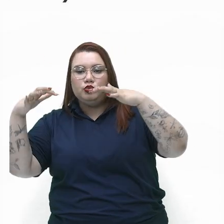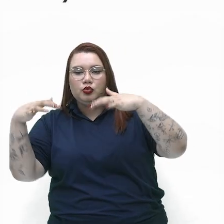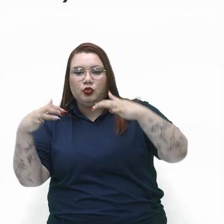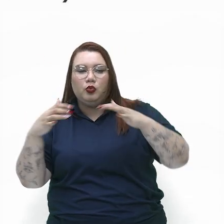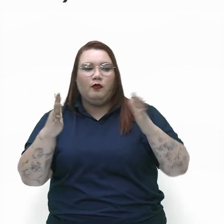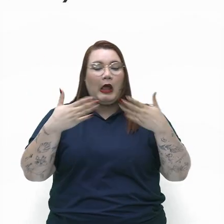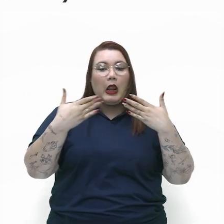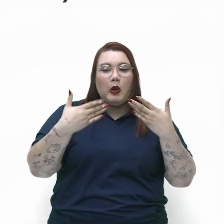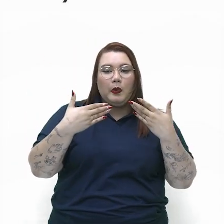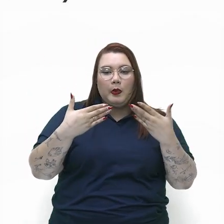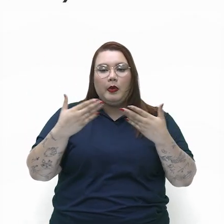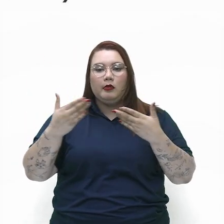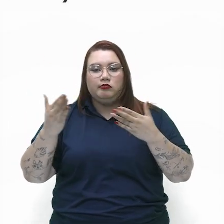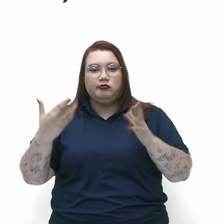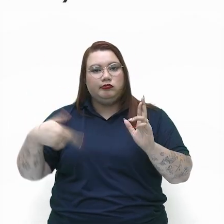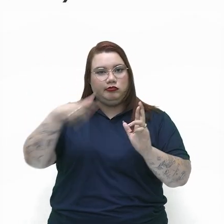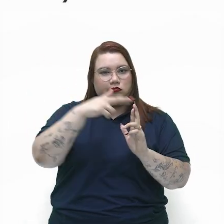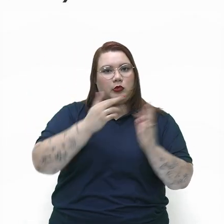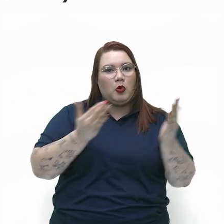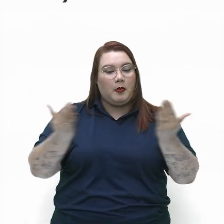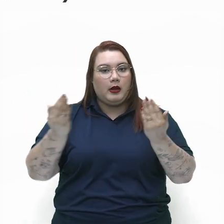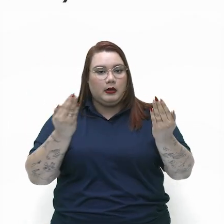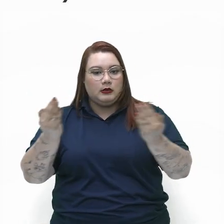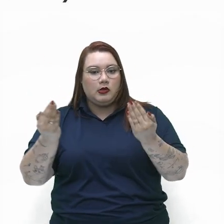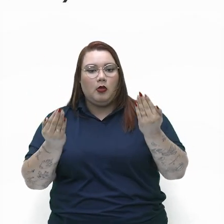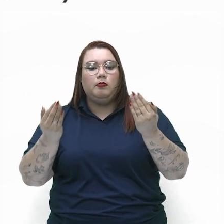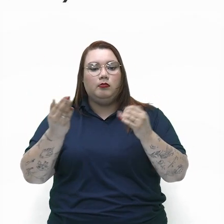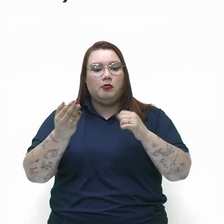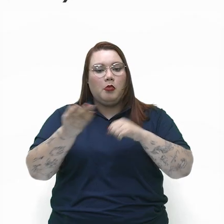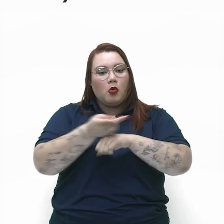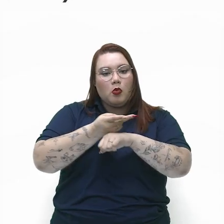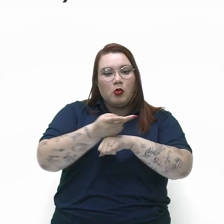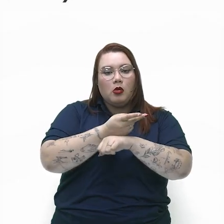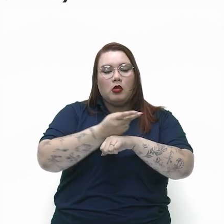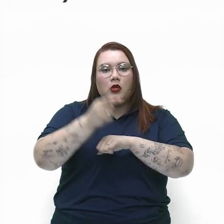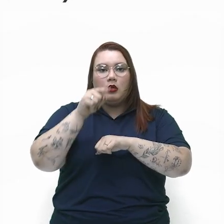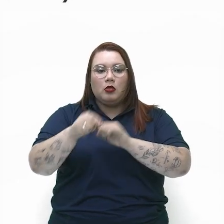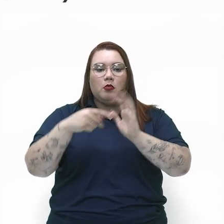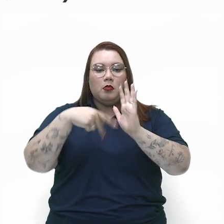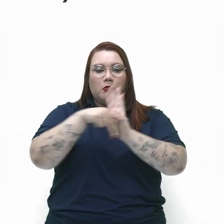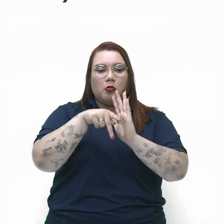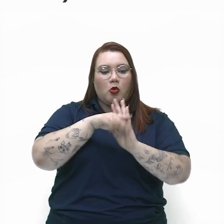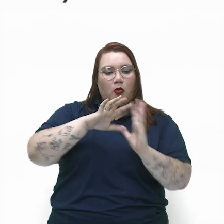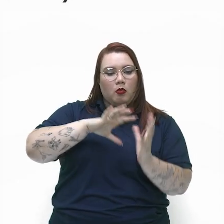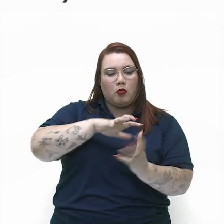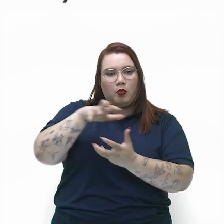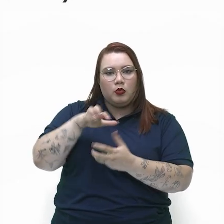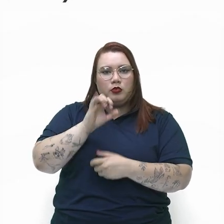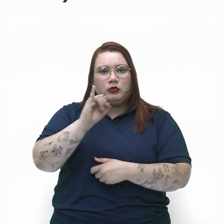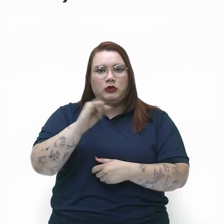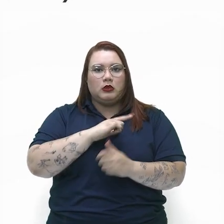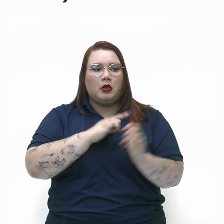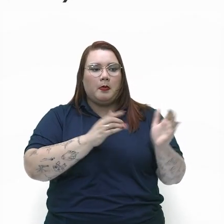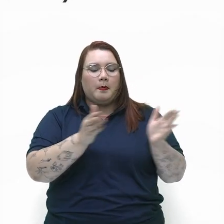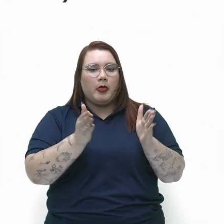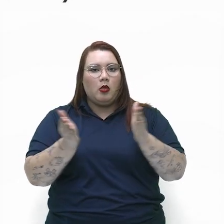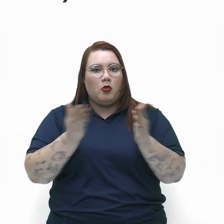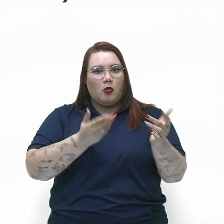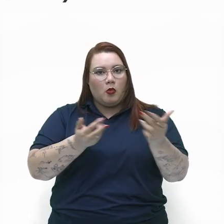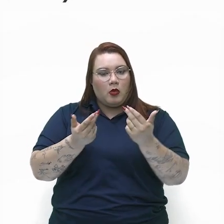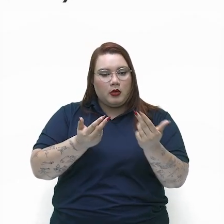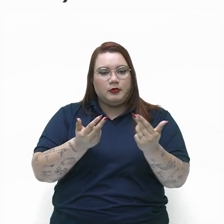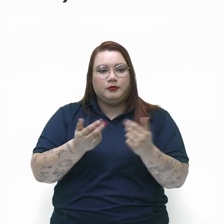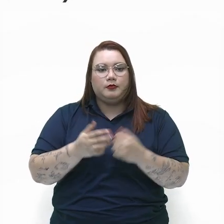uma sazonalidade. Então, eles buscam padrões sazonais na refletância planetária.